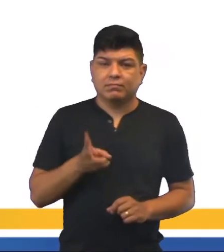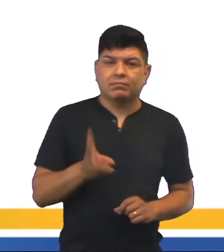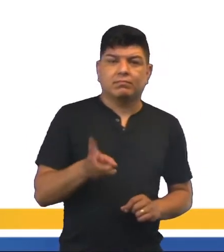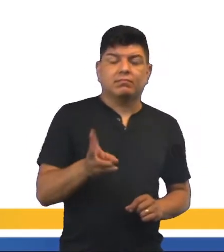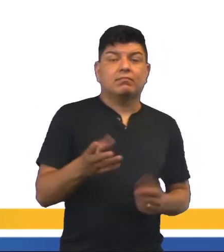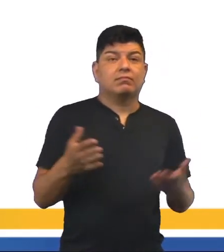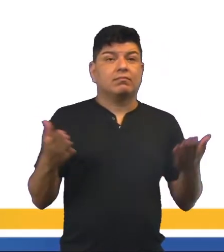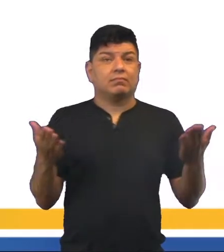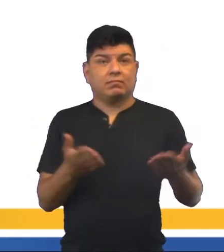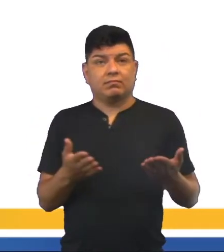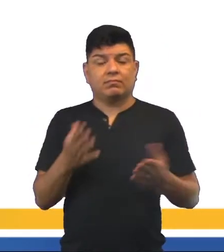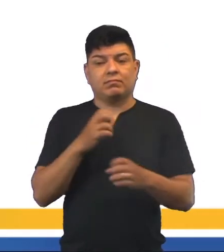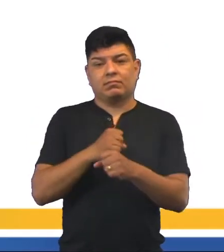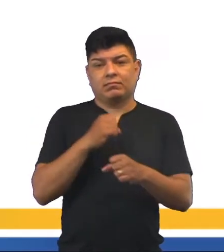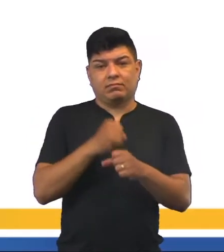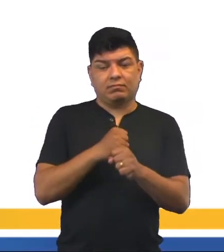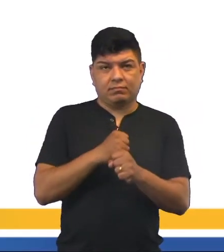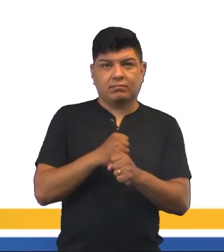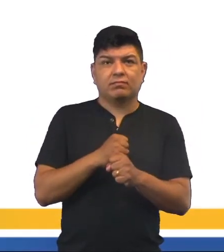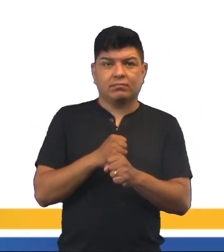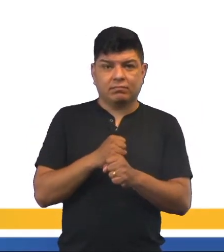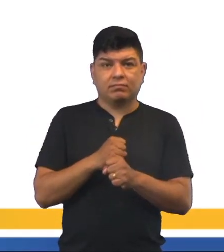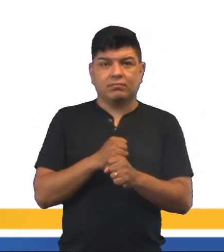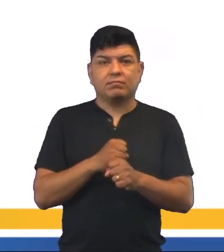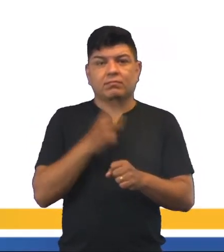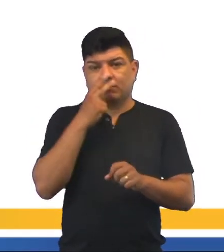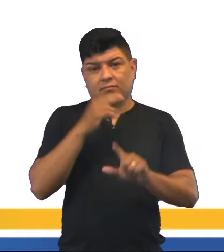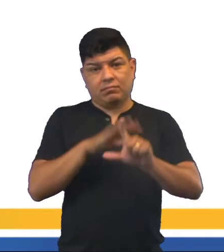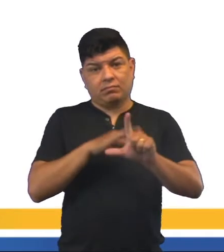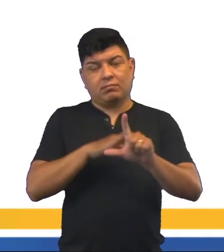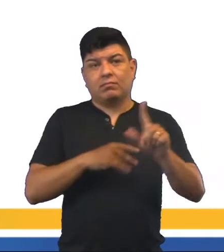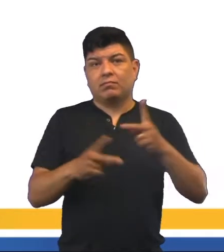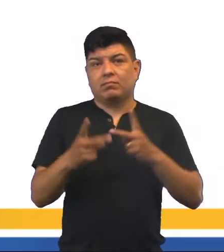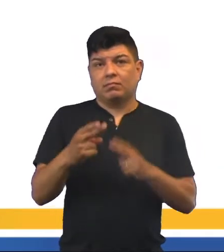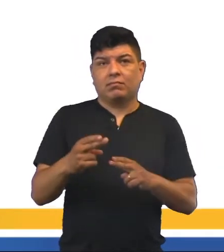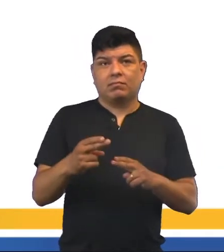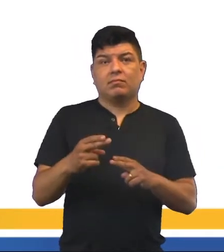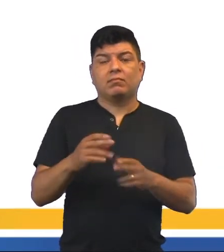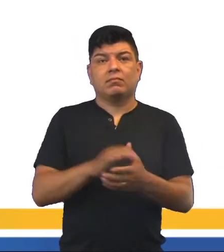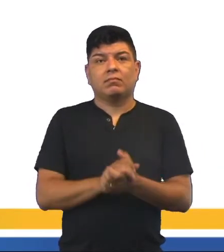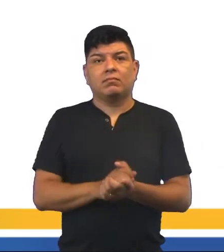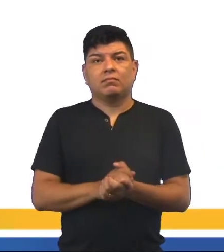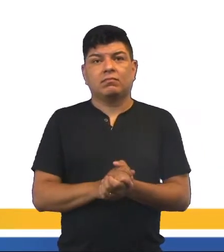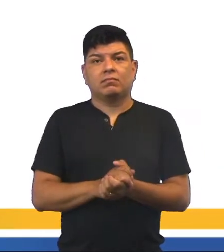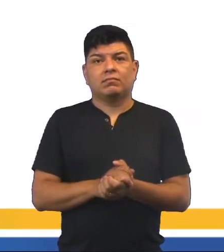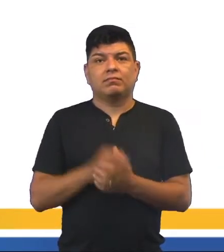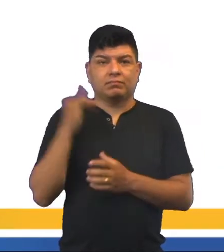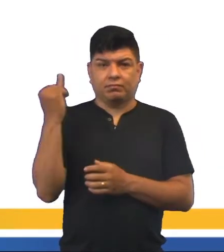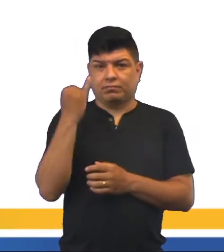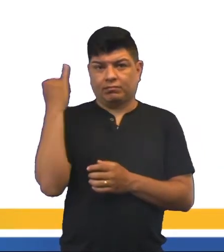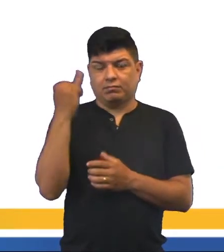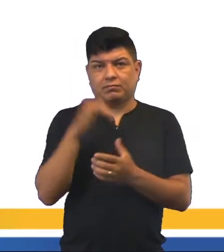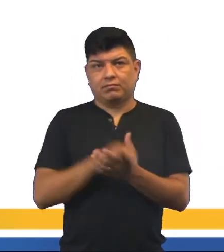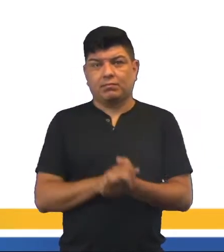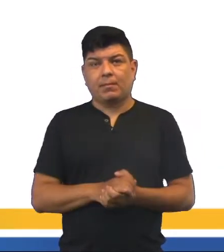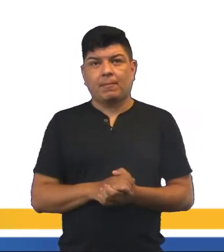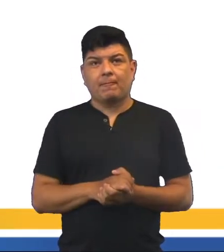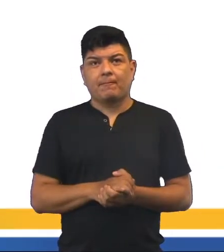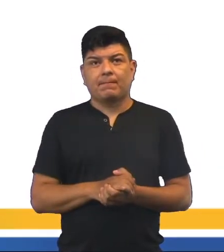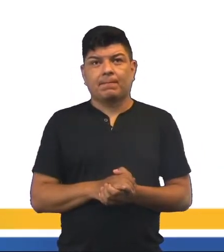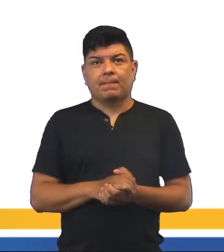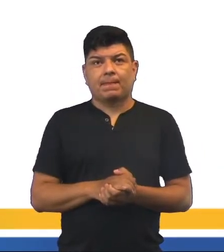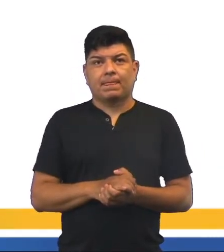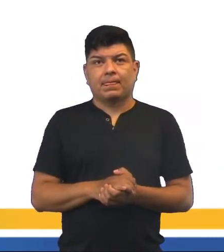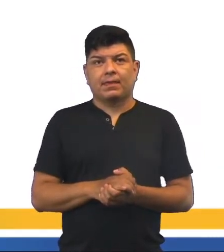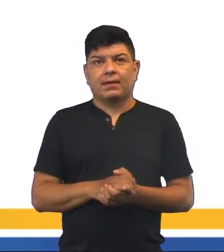Continuando, agora pessoal, vamos calcular os perímetros desses dois pentágonos mesmo. Vamos verificar uma coisa interessante. Ó. O